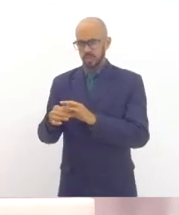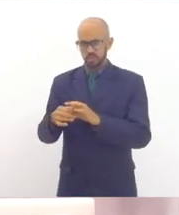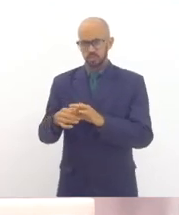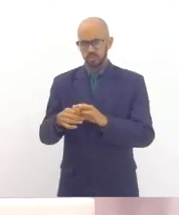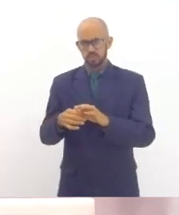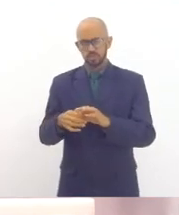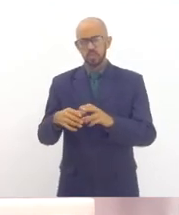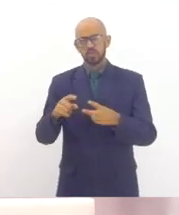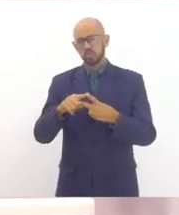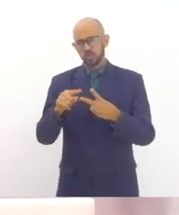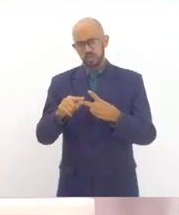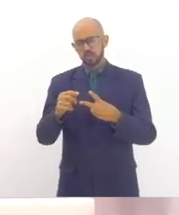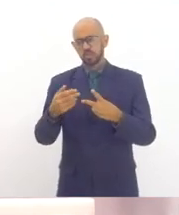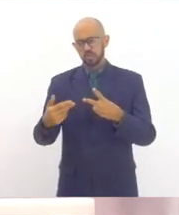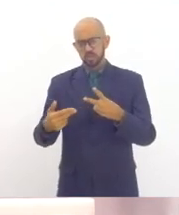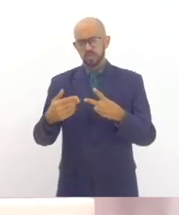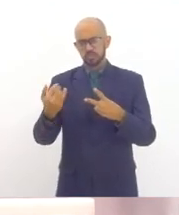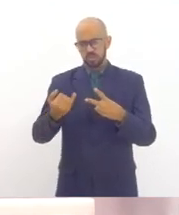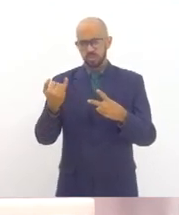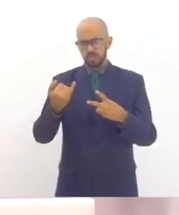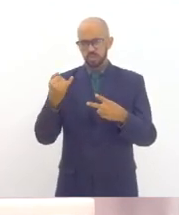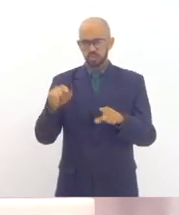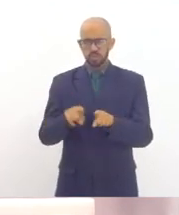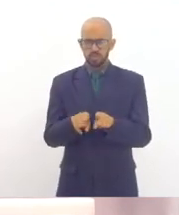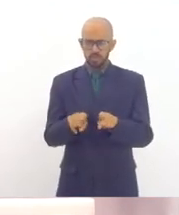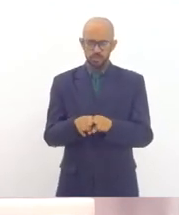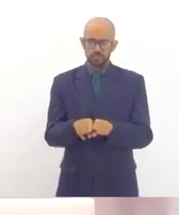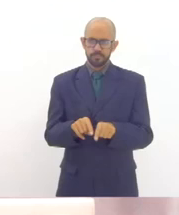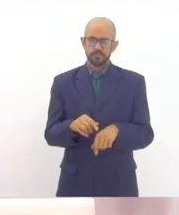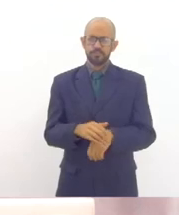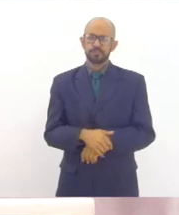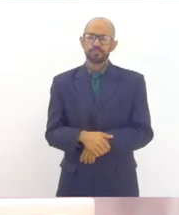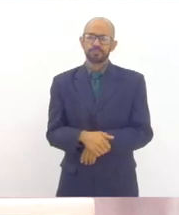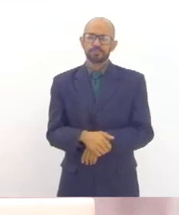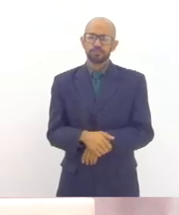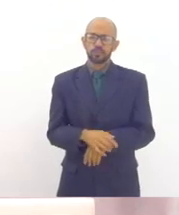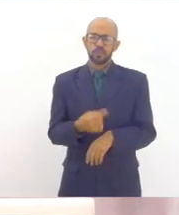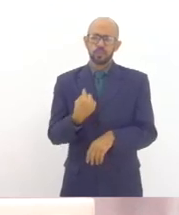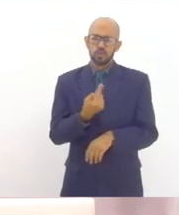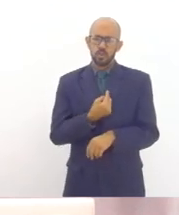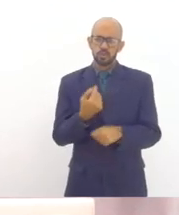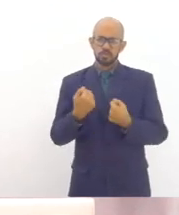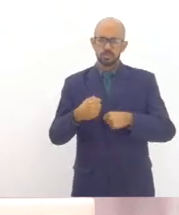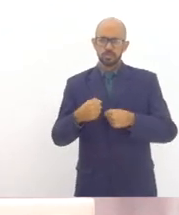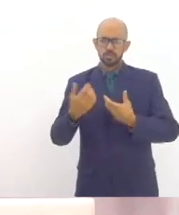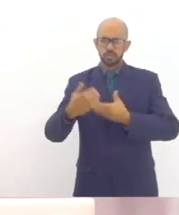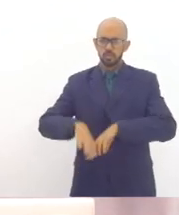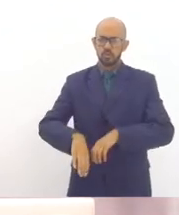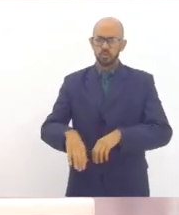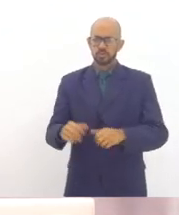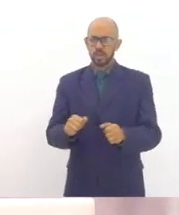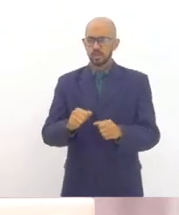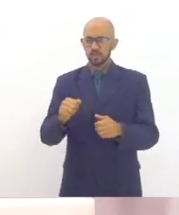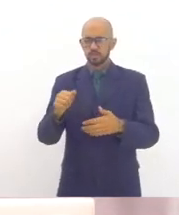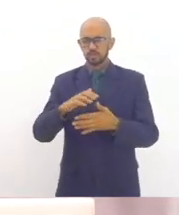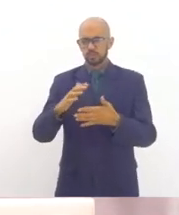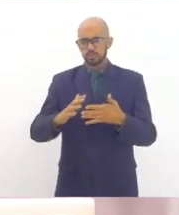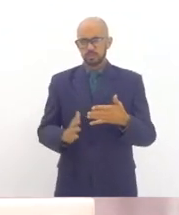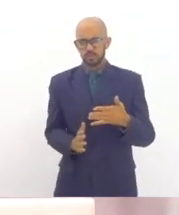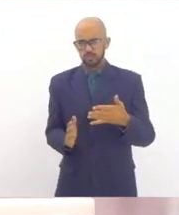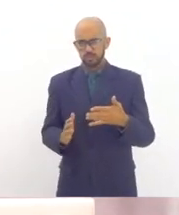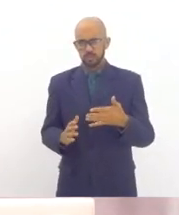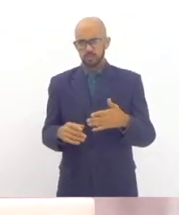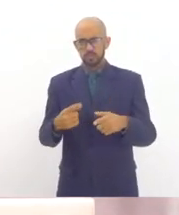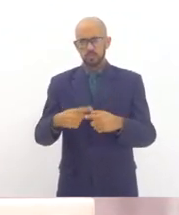são dois pontos que eu queria trazer. Além disso, a gente também precisa ter concursados de Libras. A gente sabe que esse modelo, sim,